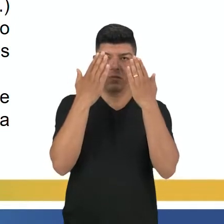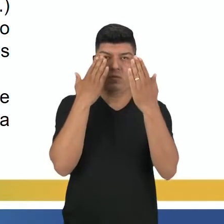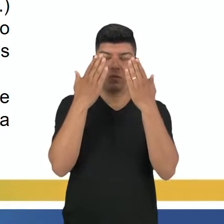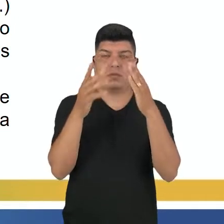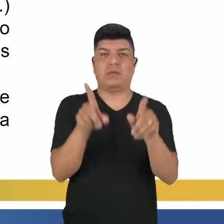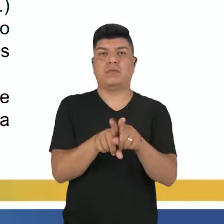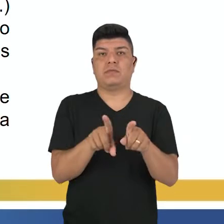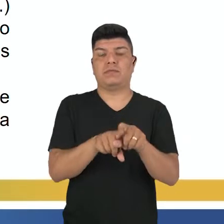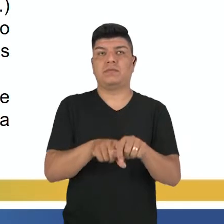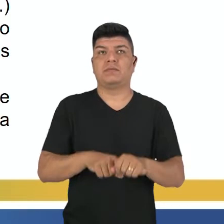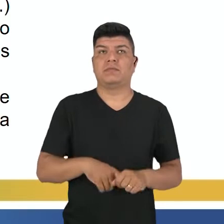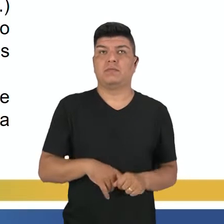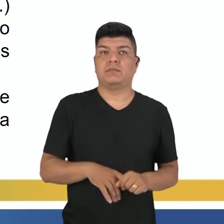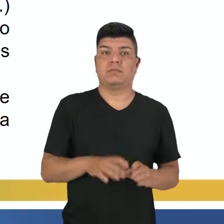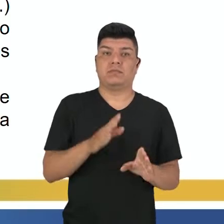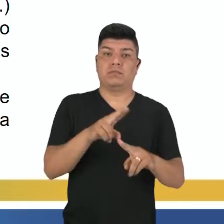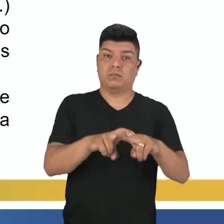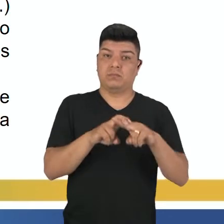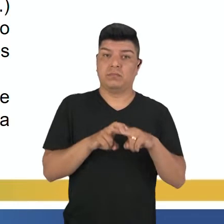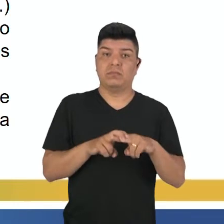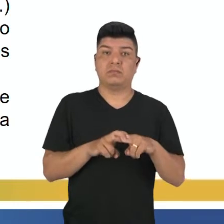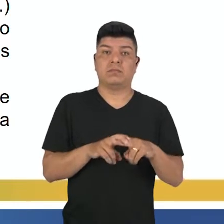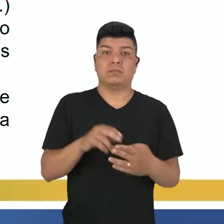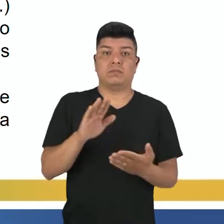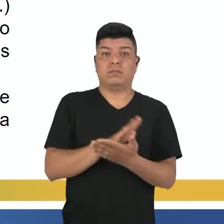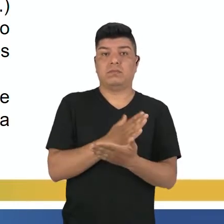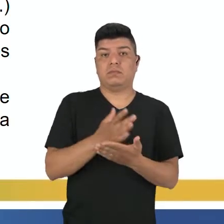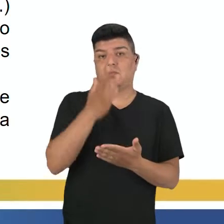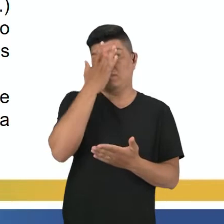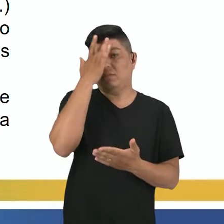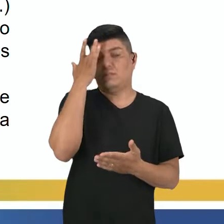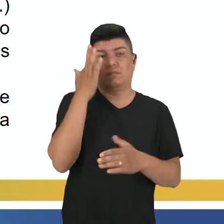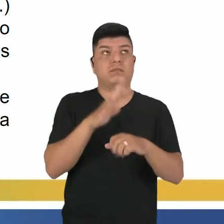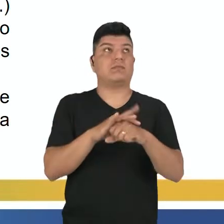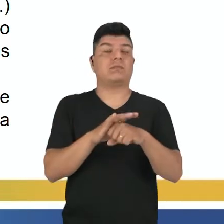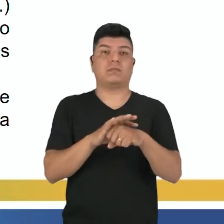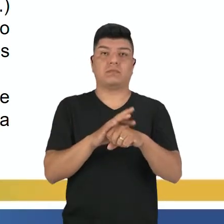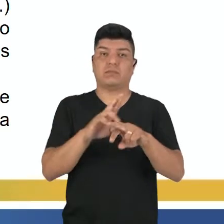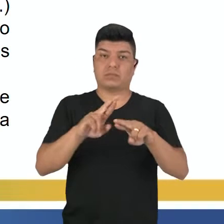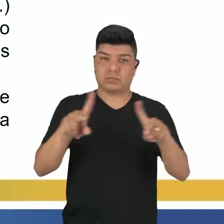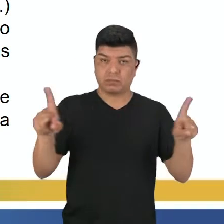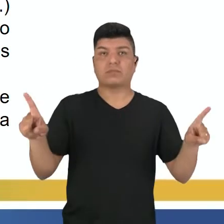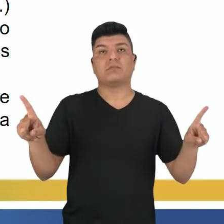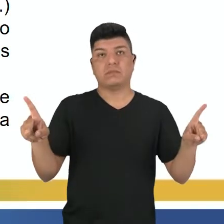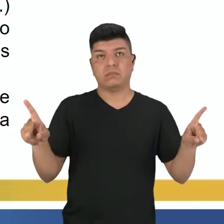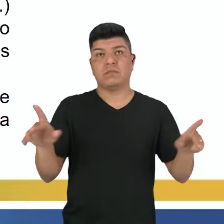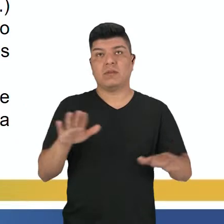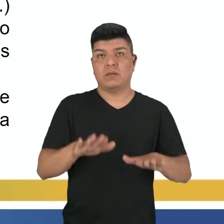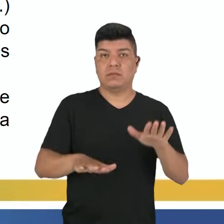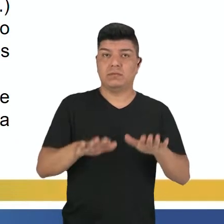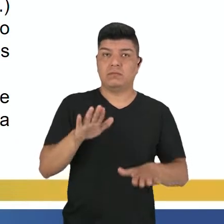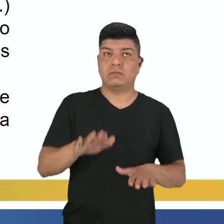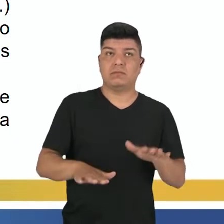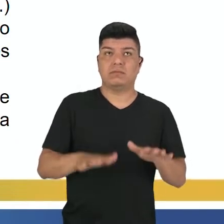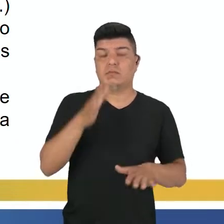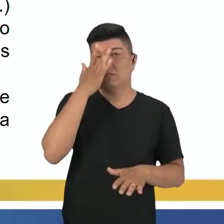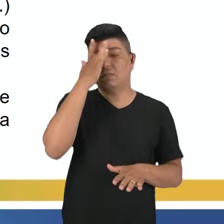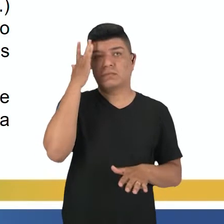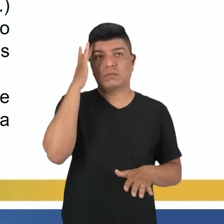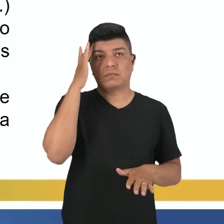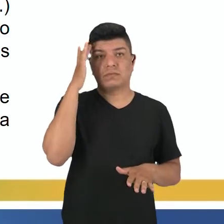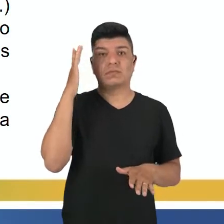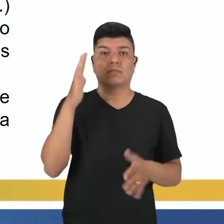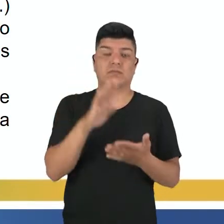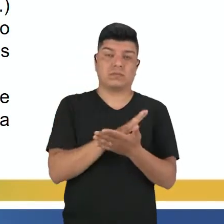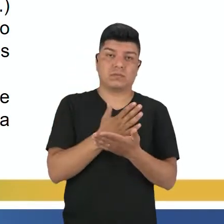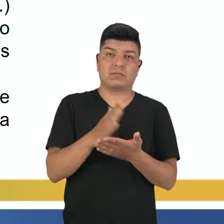psicológicos. Por esse motivo, algumas pessoas adoecem de formas diferentes, né? Geralmente,